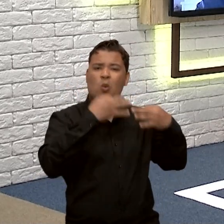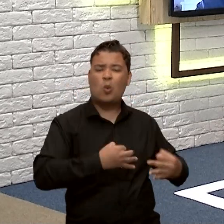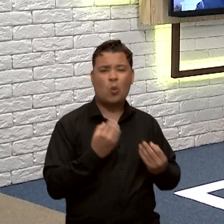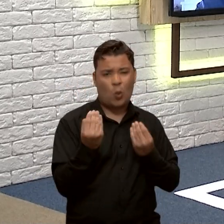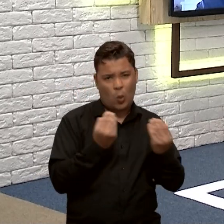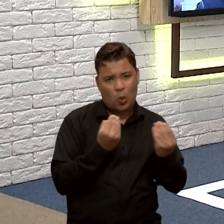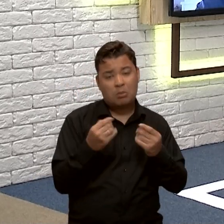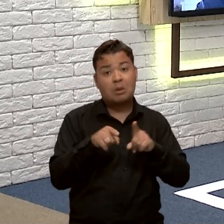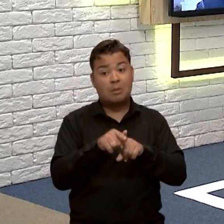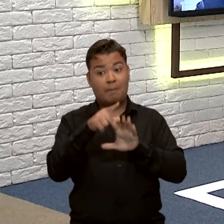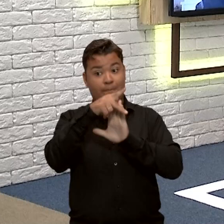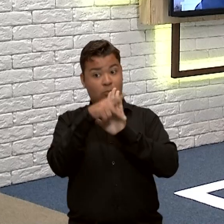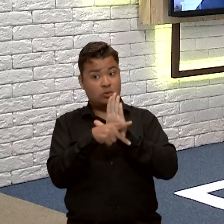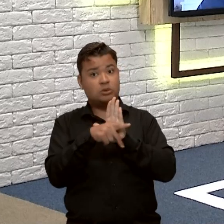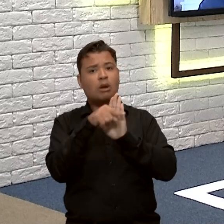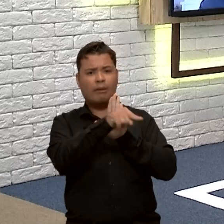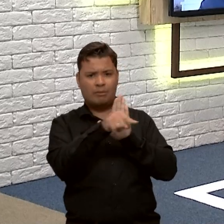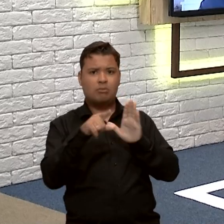estado?